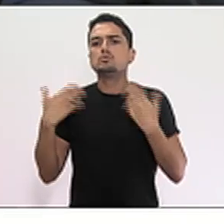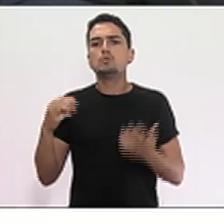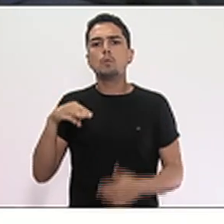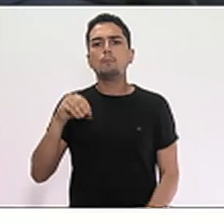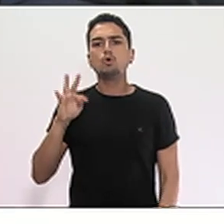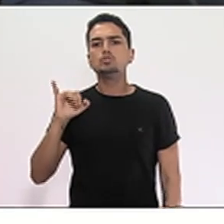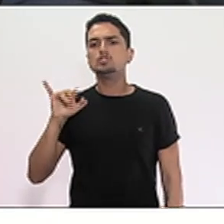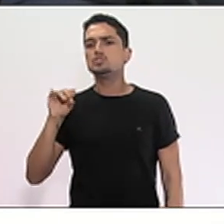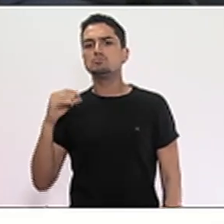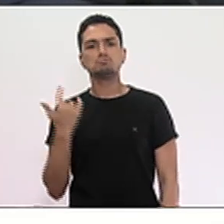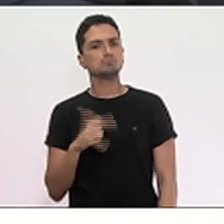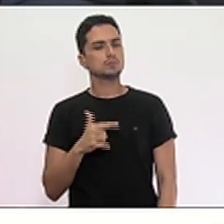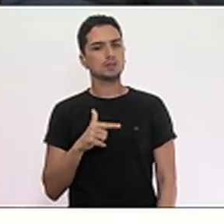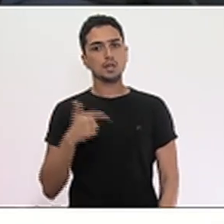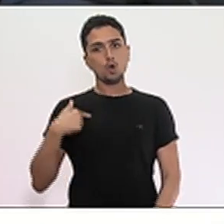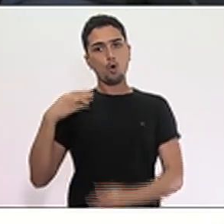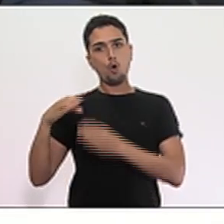concursados.